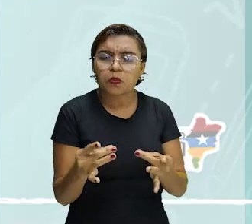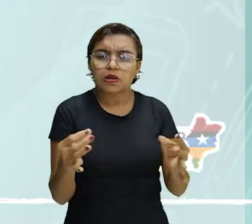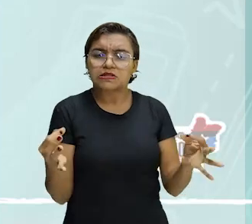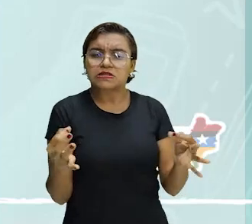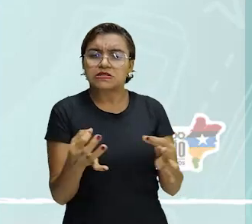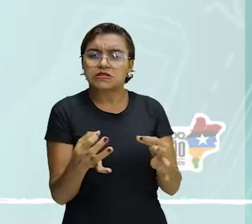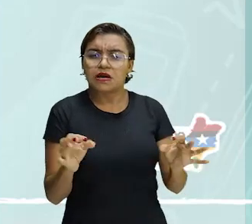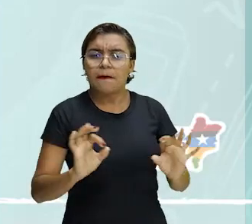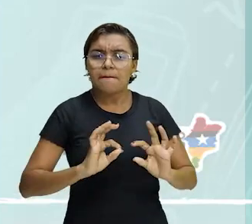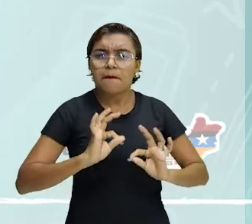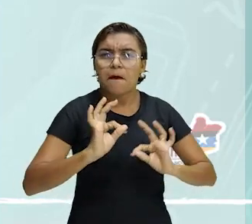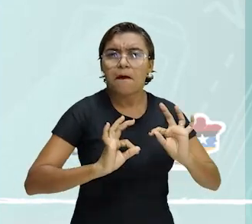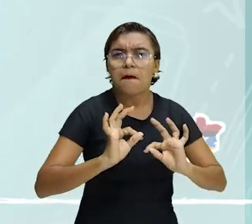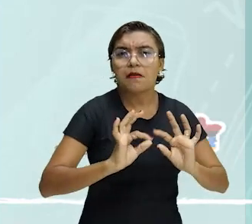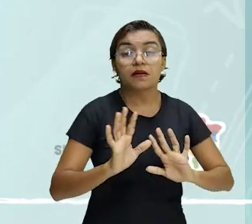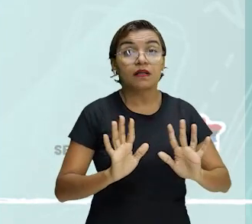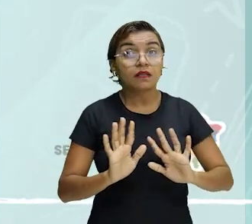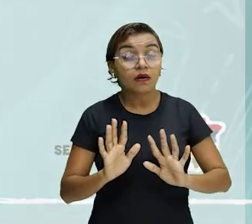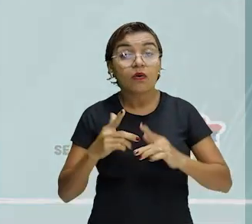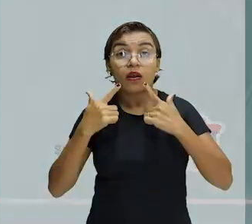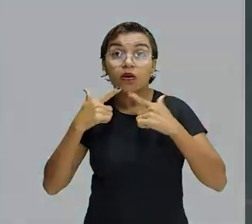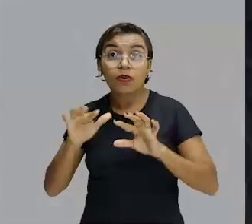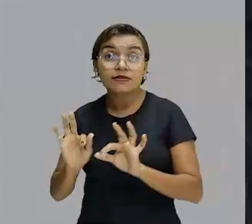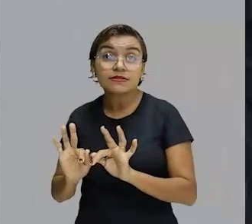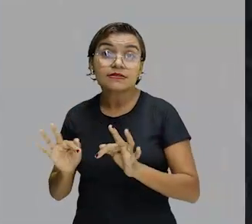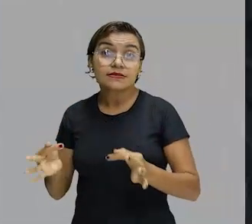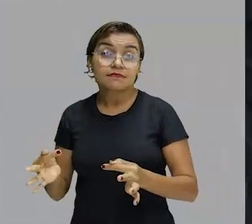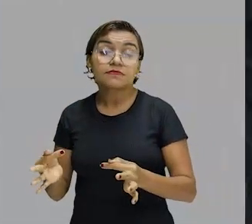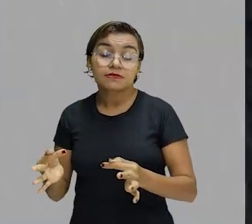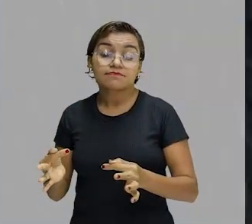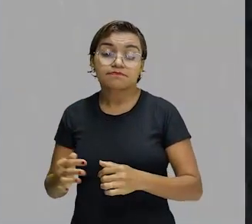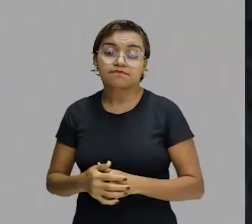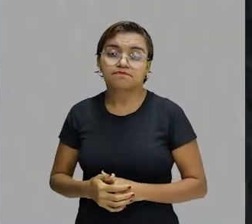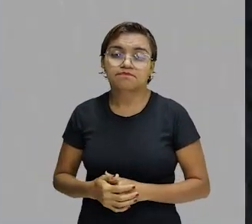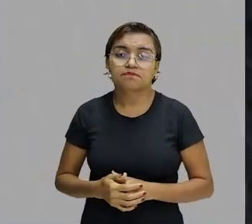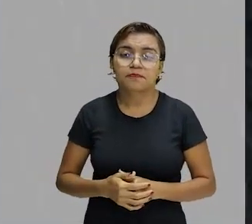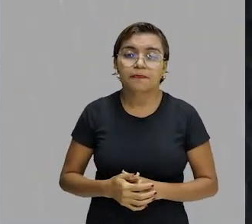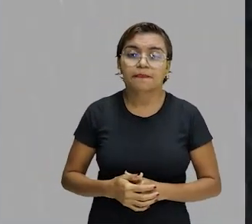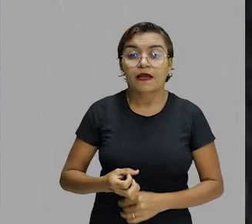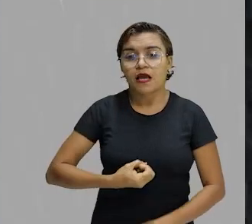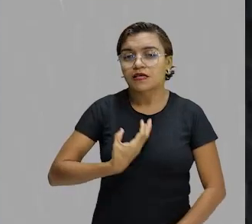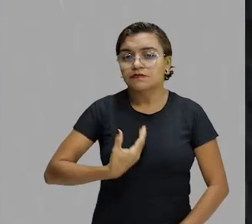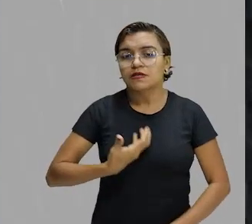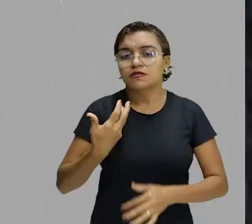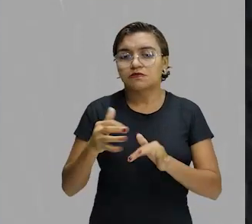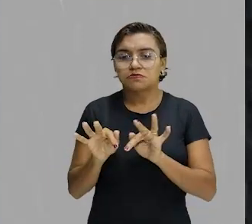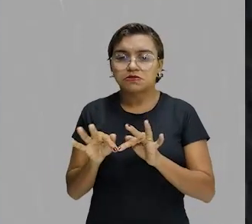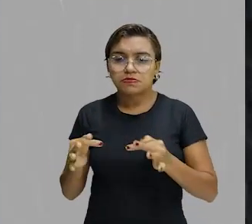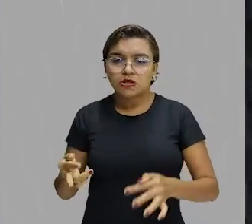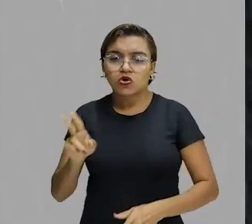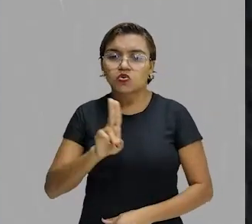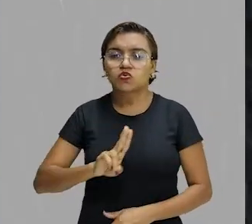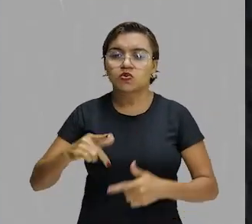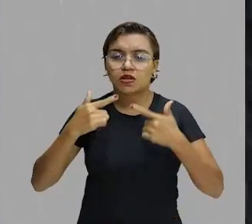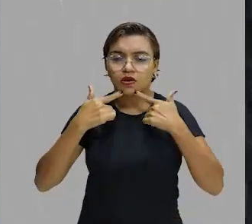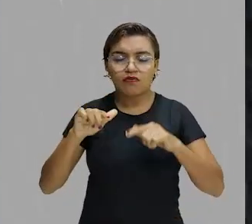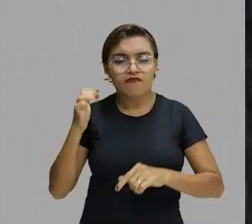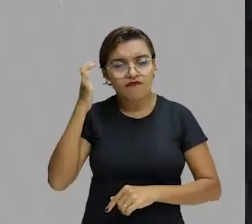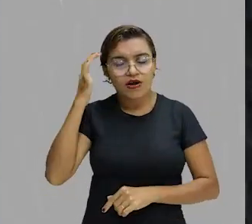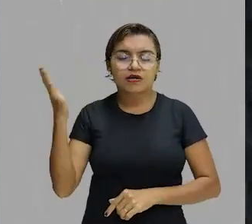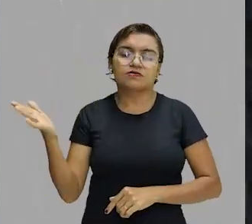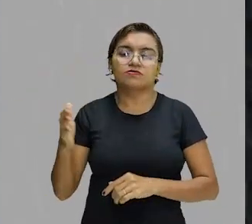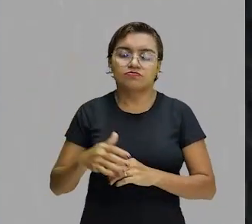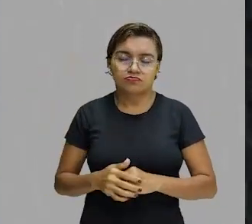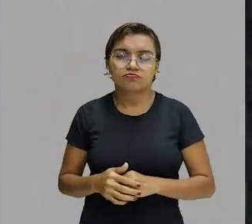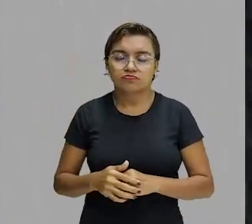trabalhar com a linguagem mais simples possível para te explicar o que é o naturalismo. Simplicidade da expressão, sempre utilizando a linguagem mais fácil